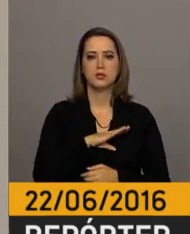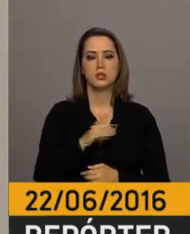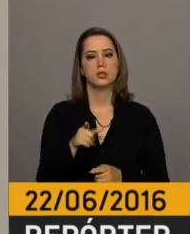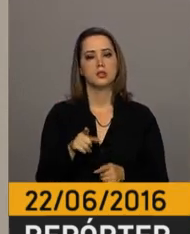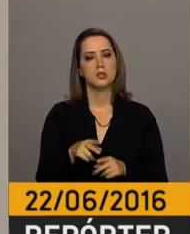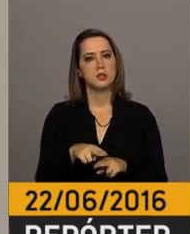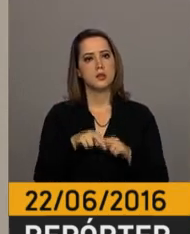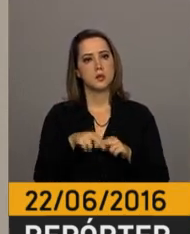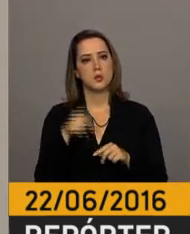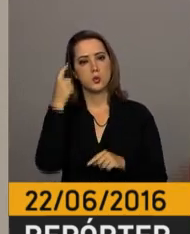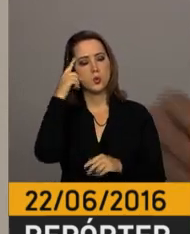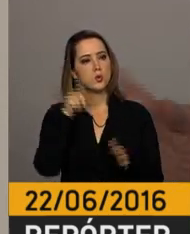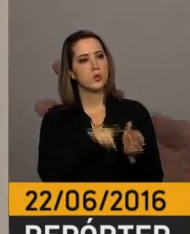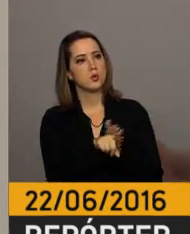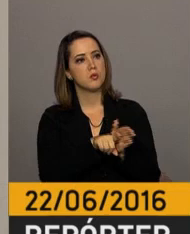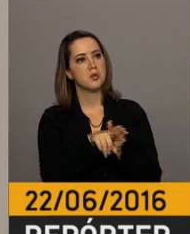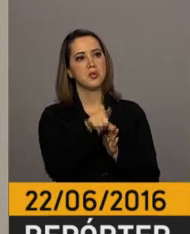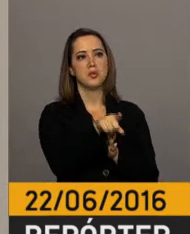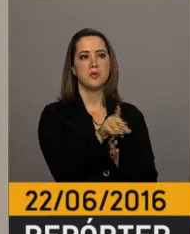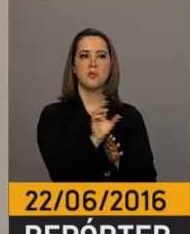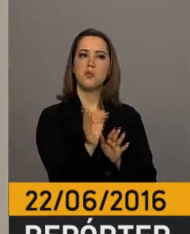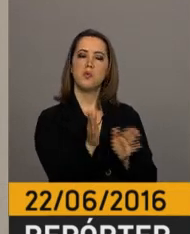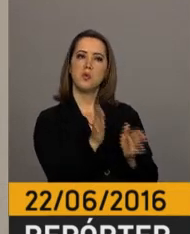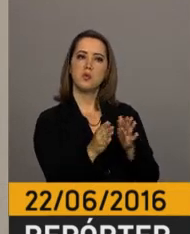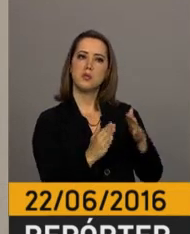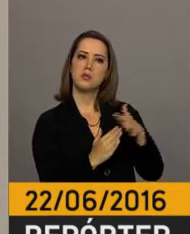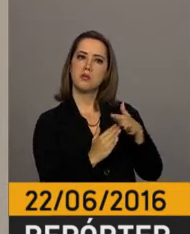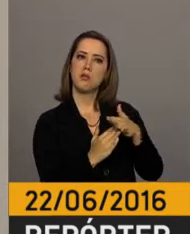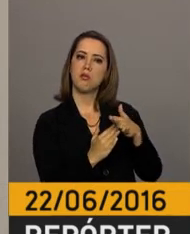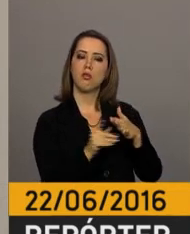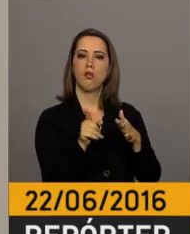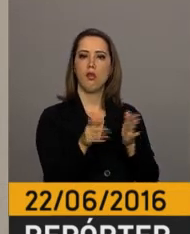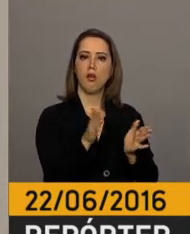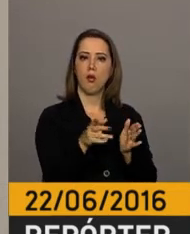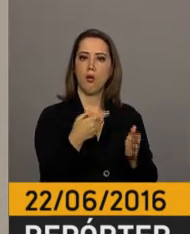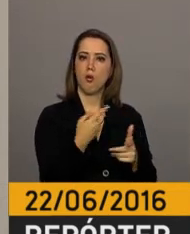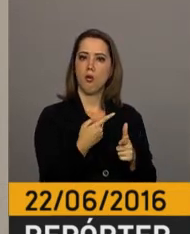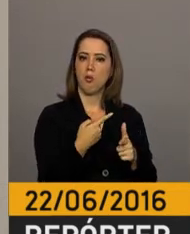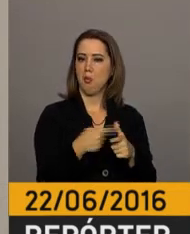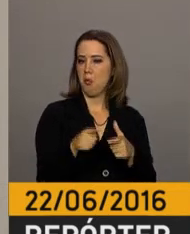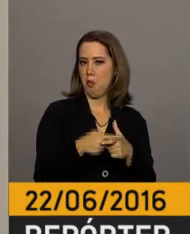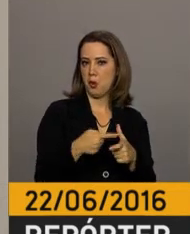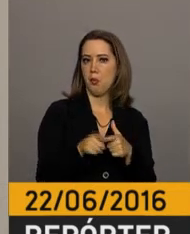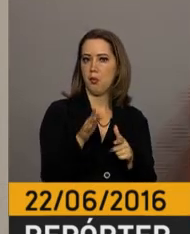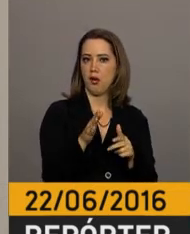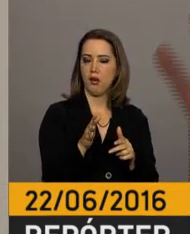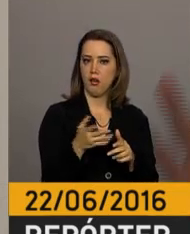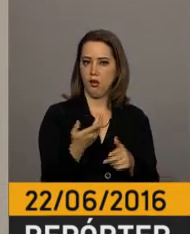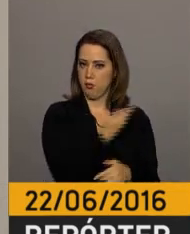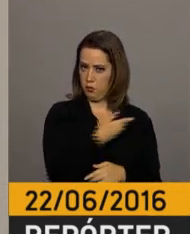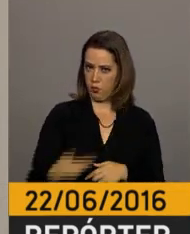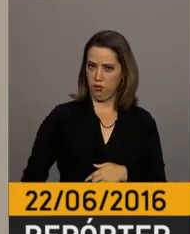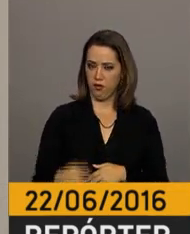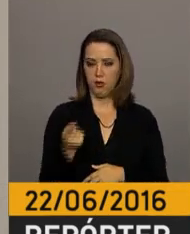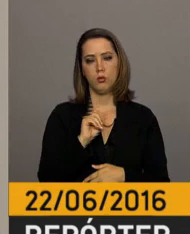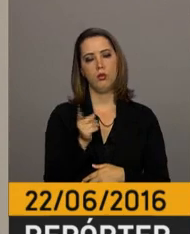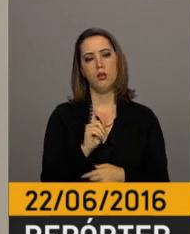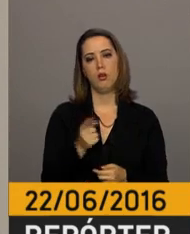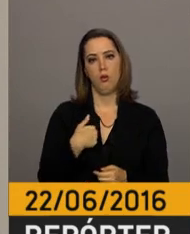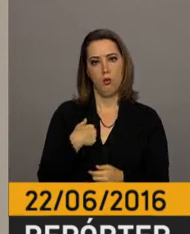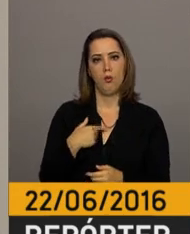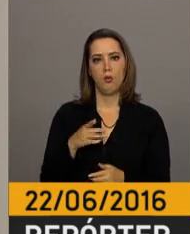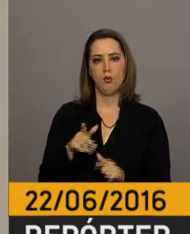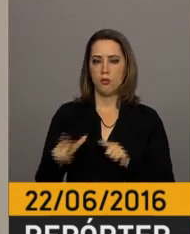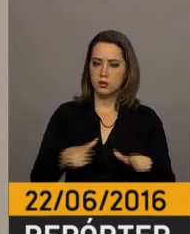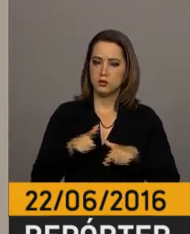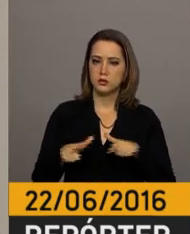aqui a sua internidade não atrapalha a história da da governabilidade eu digo absolutamente não porque